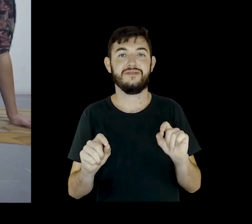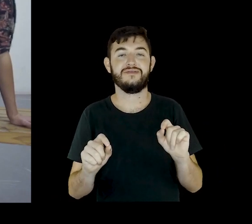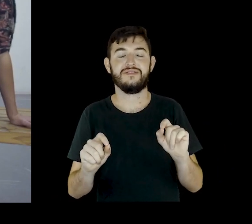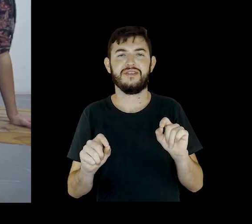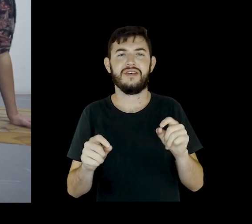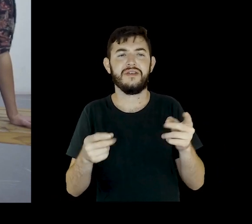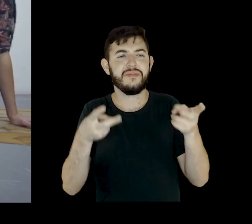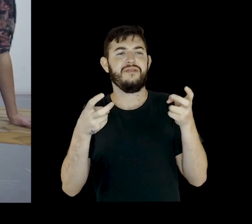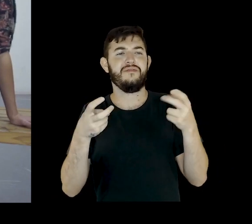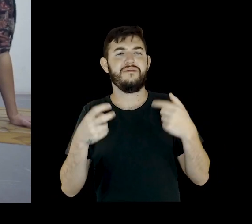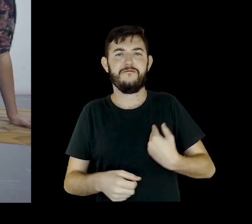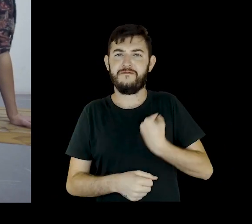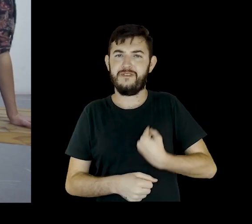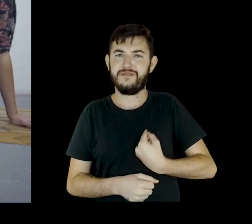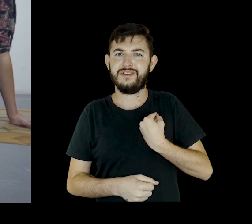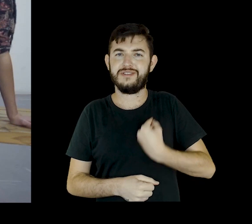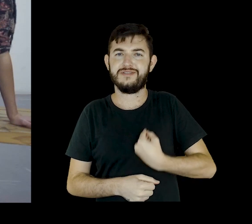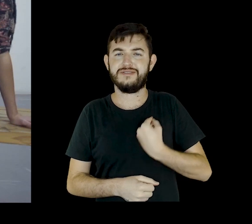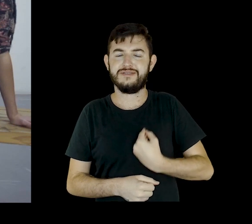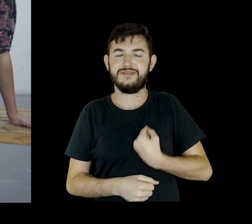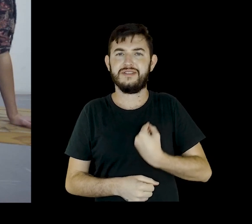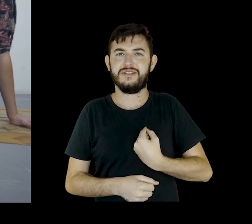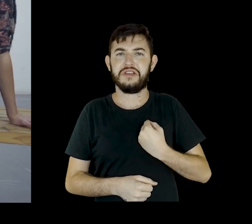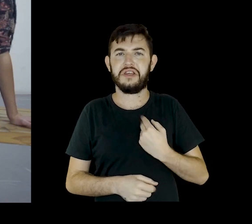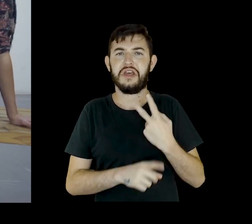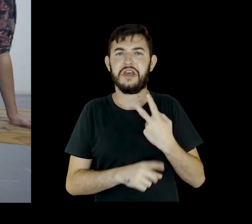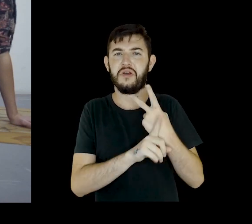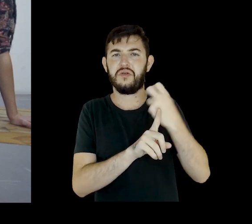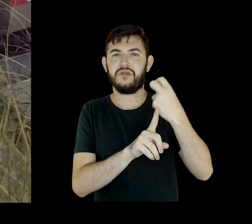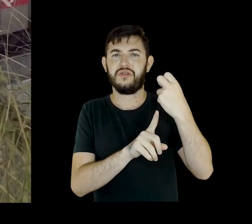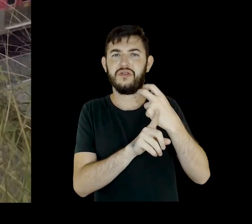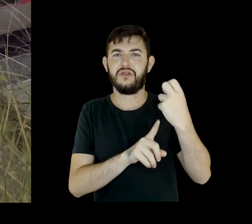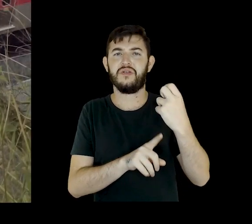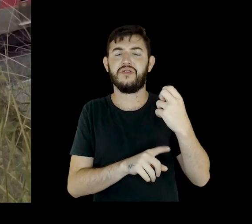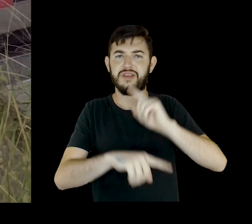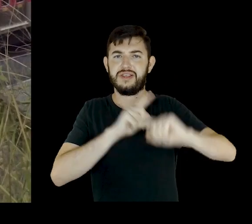e vendo, sabe? Vivenciando essas conquistas.